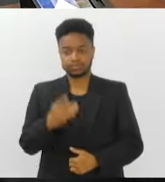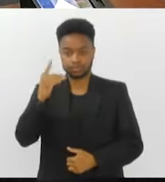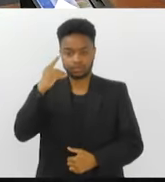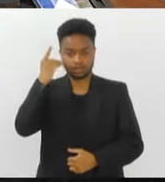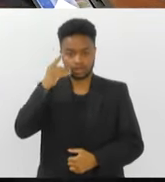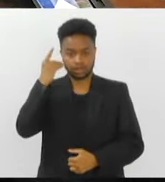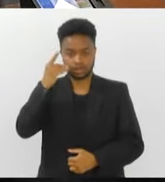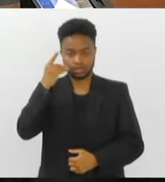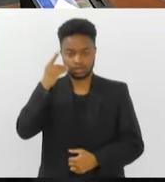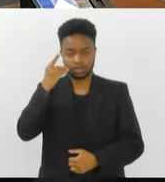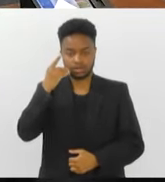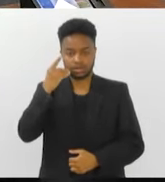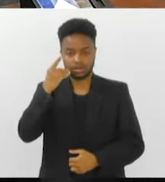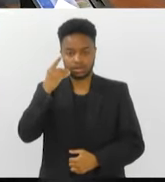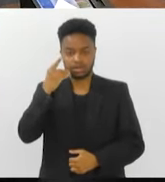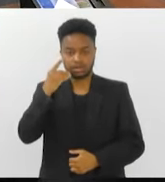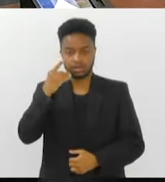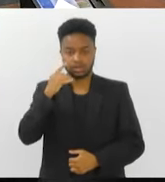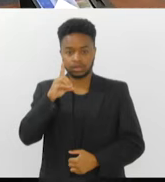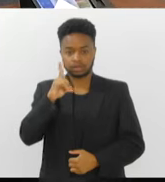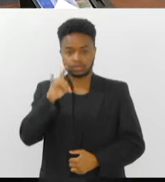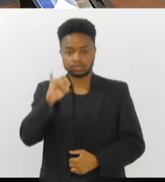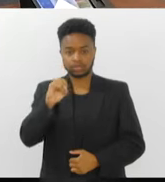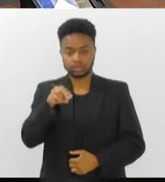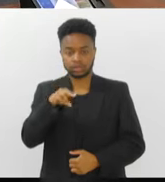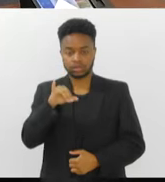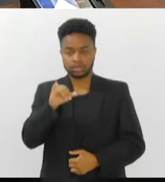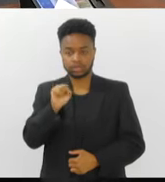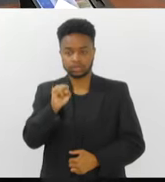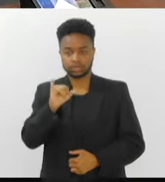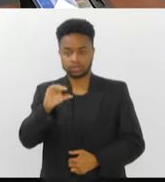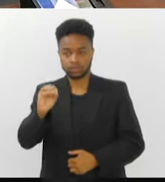Deputado Dionísio Lins.